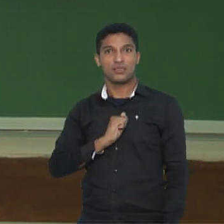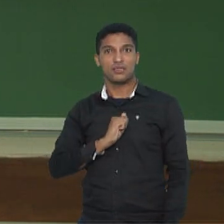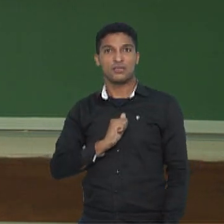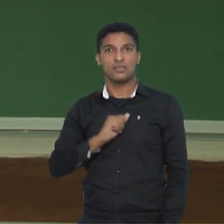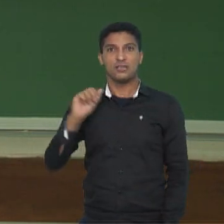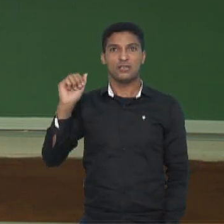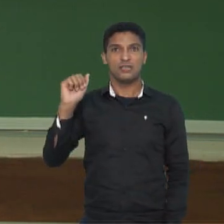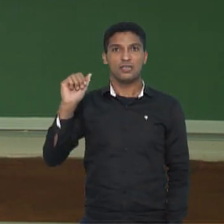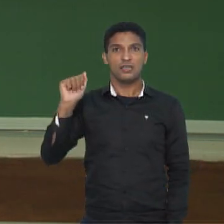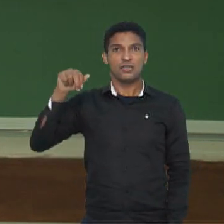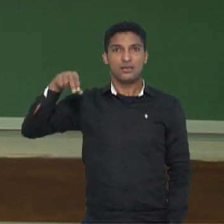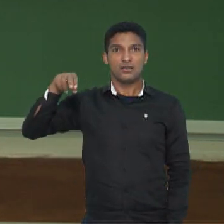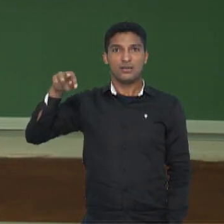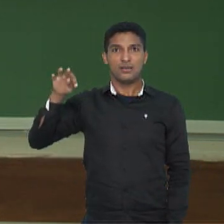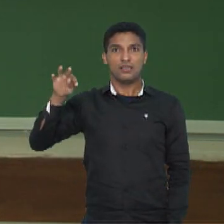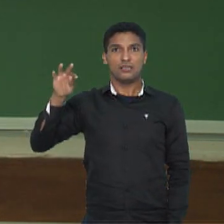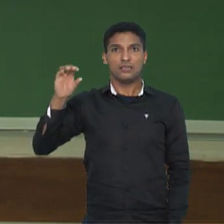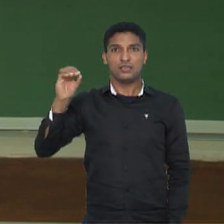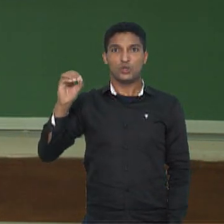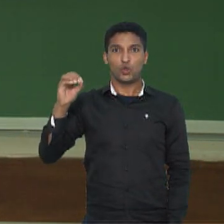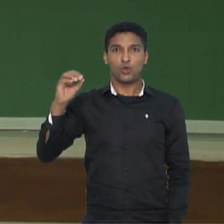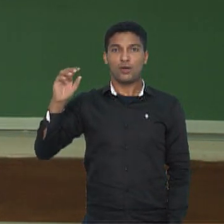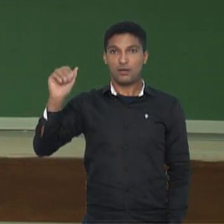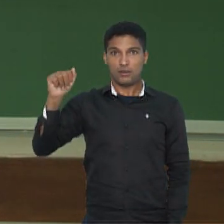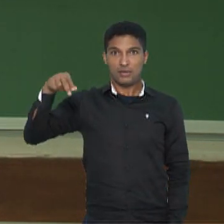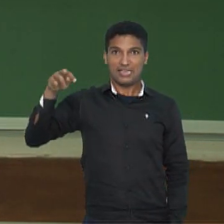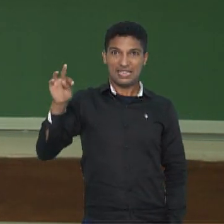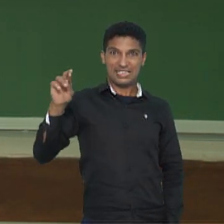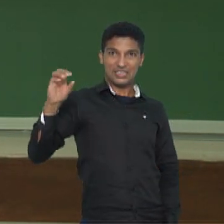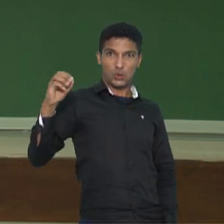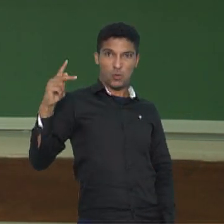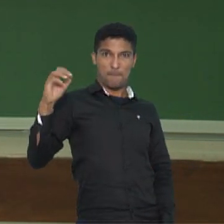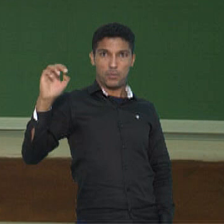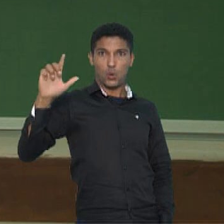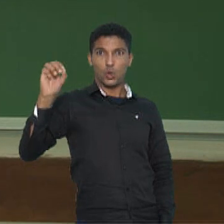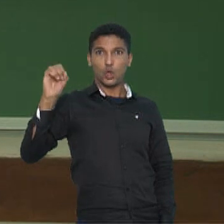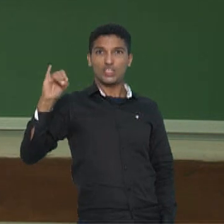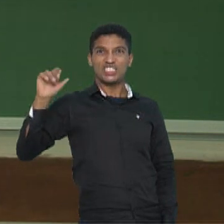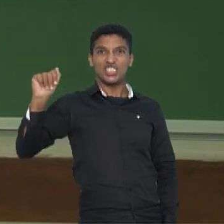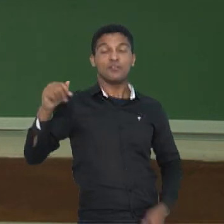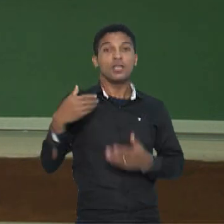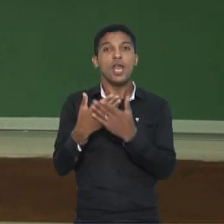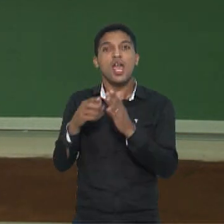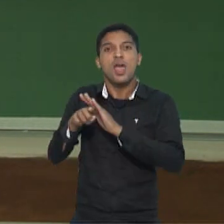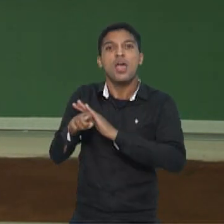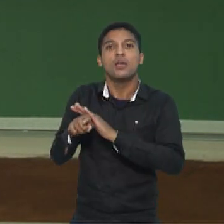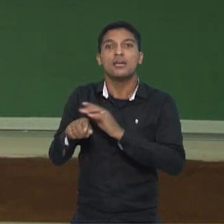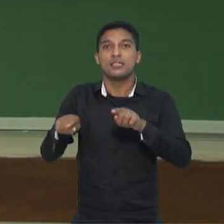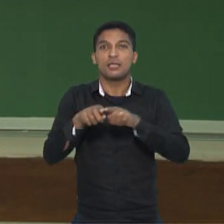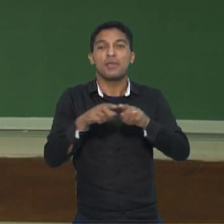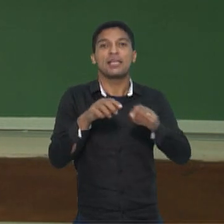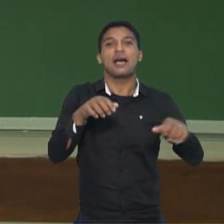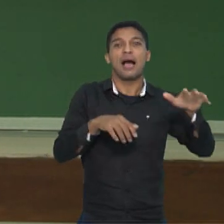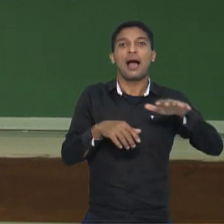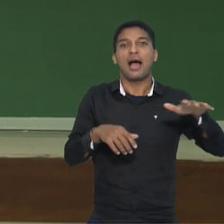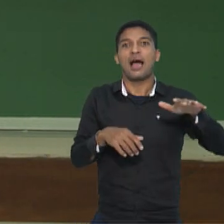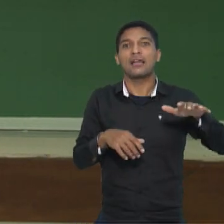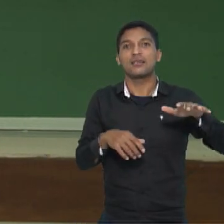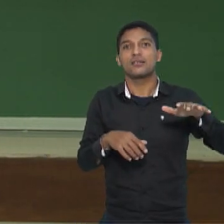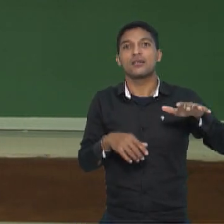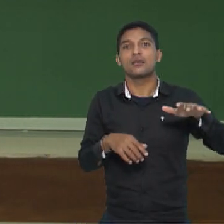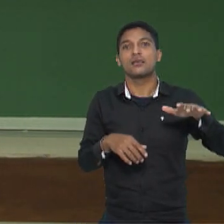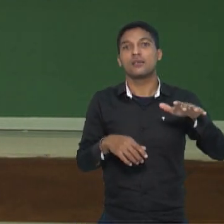geografia, até da própria agronomia e chega a uma conclusão sobre isso. Pense, tem que ter esse desafio na